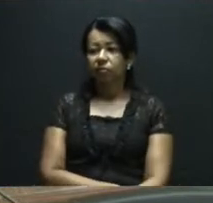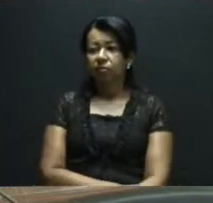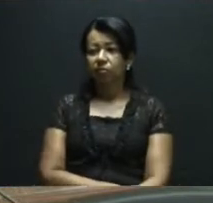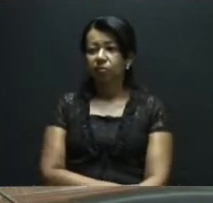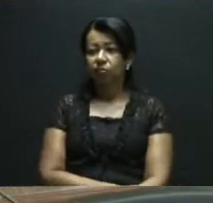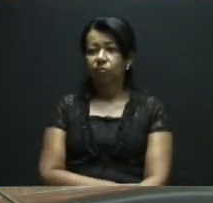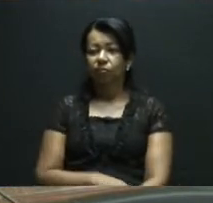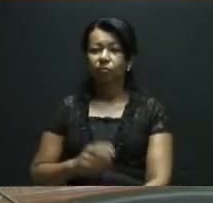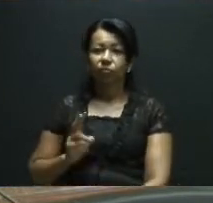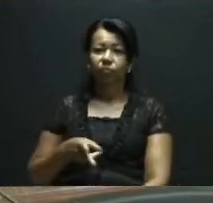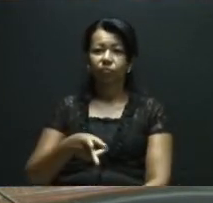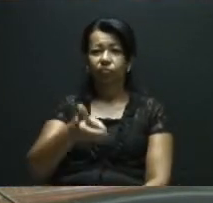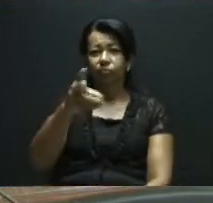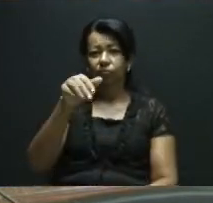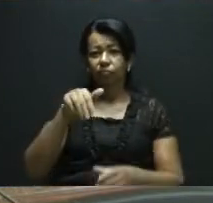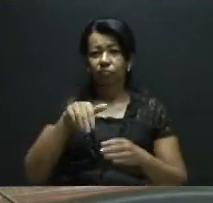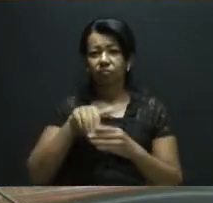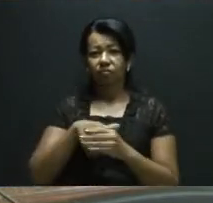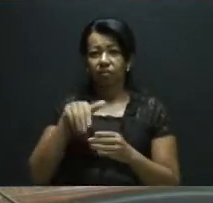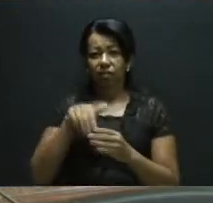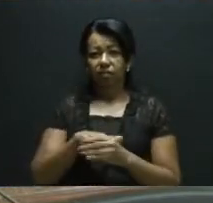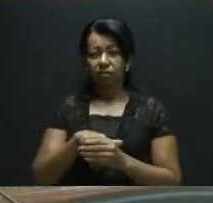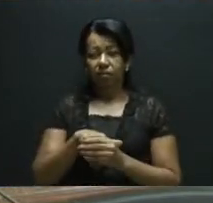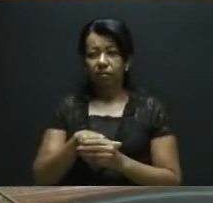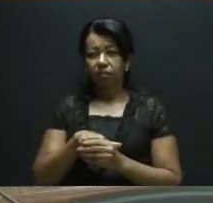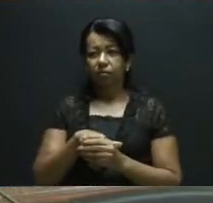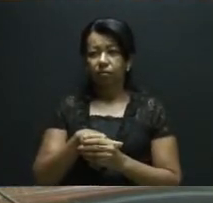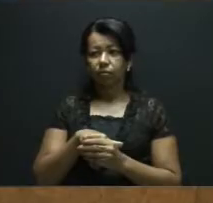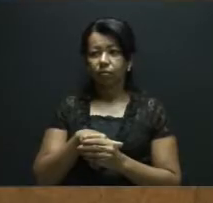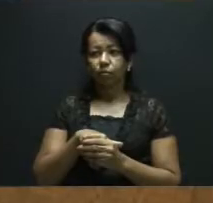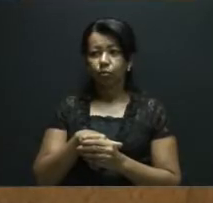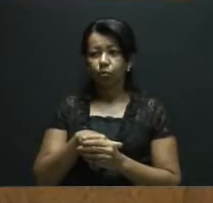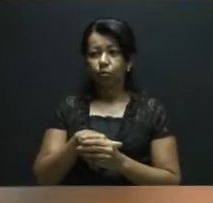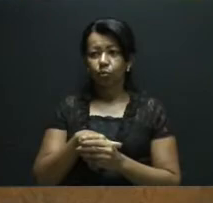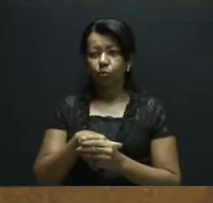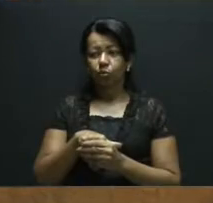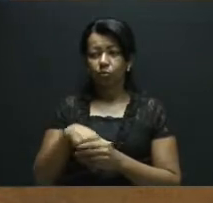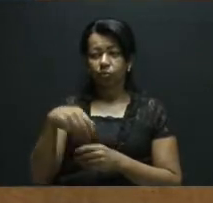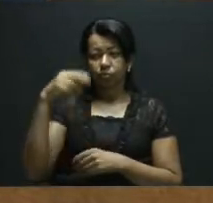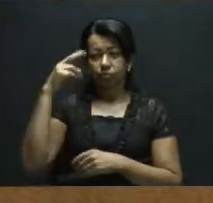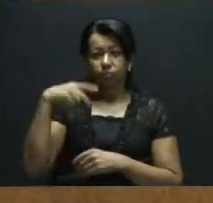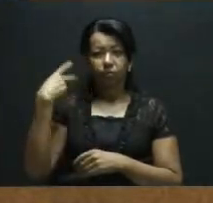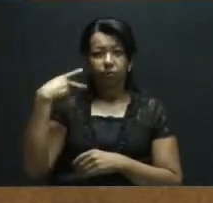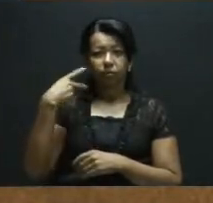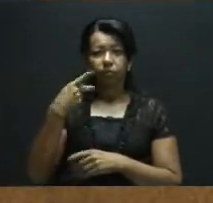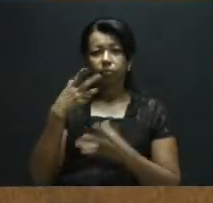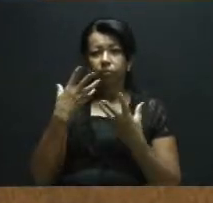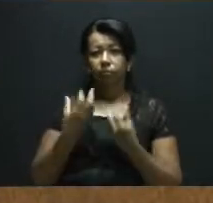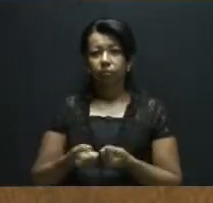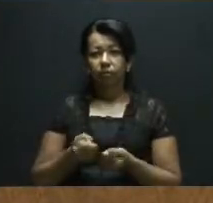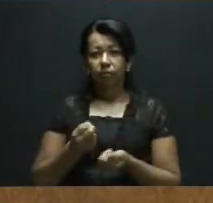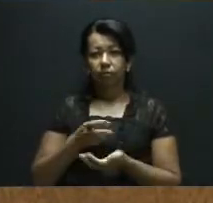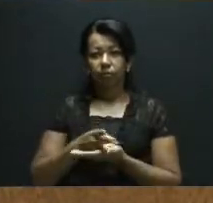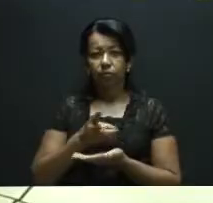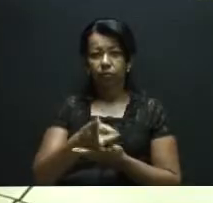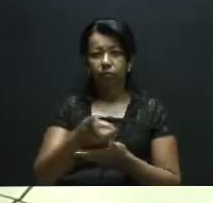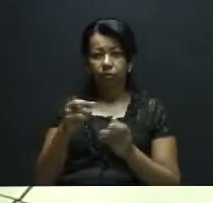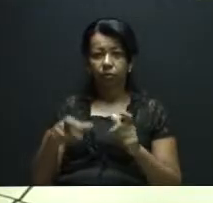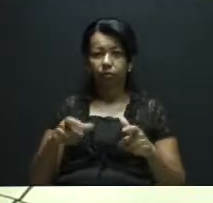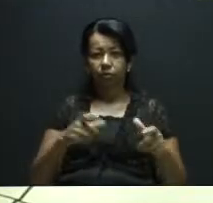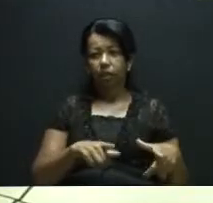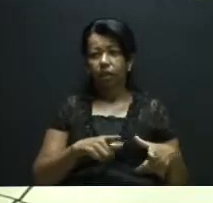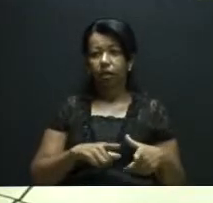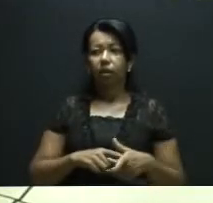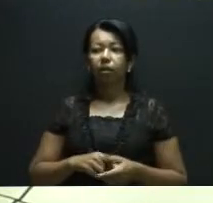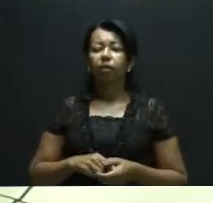continua em votação em votação do parecer lembrando os vereadores que forem pela aprovação permanece como se